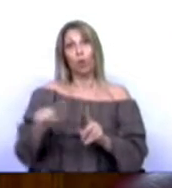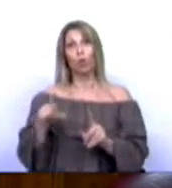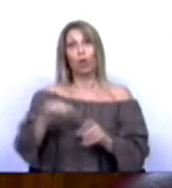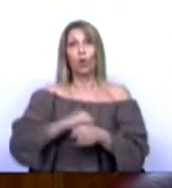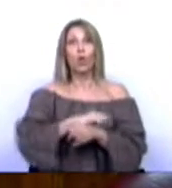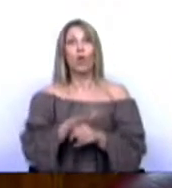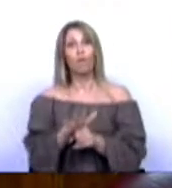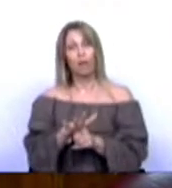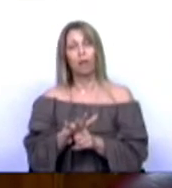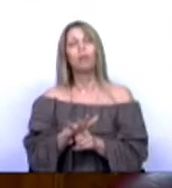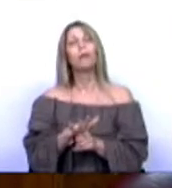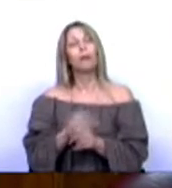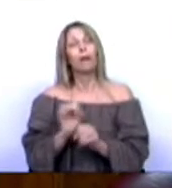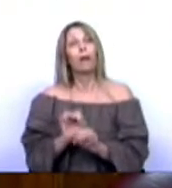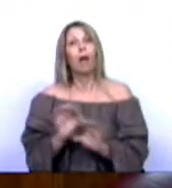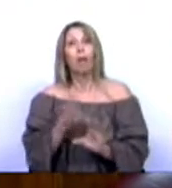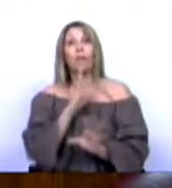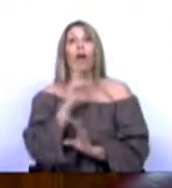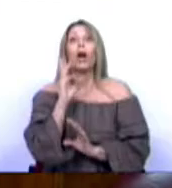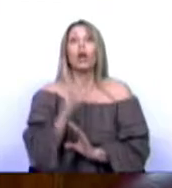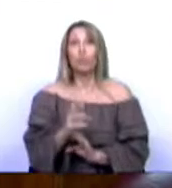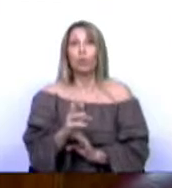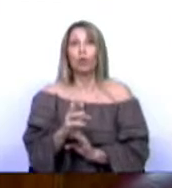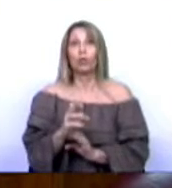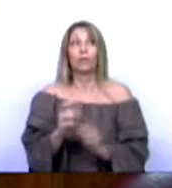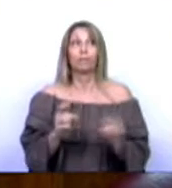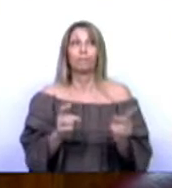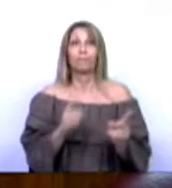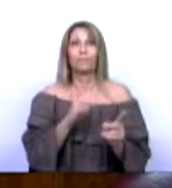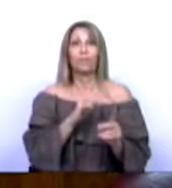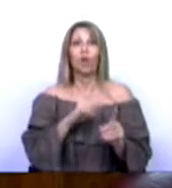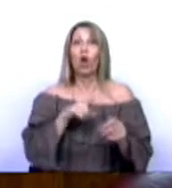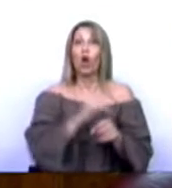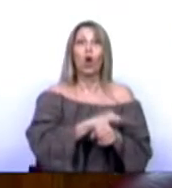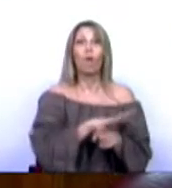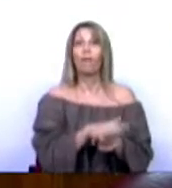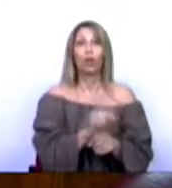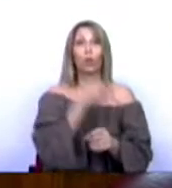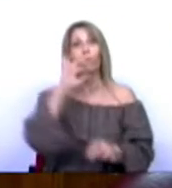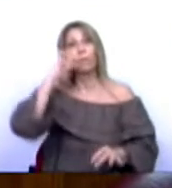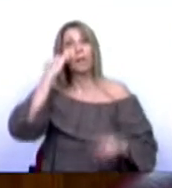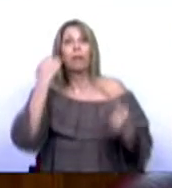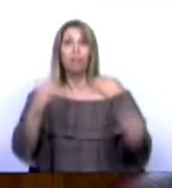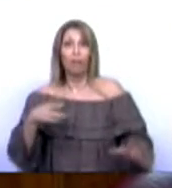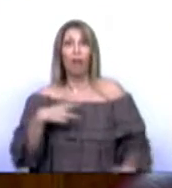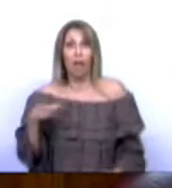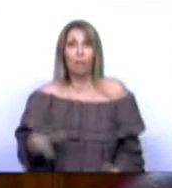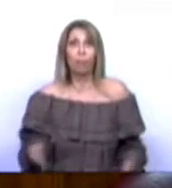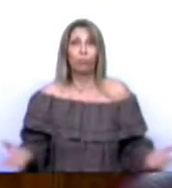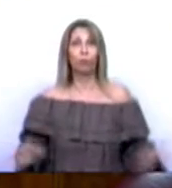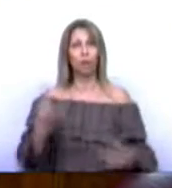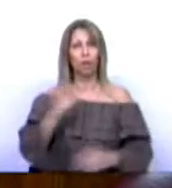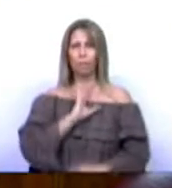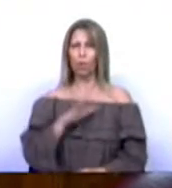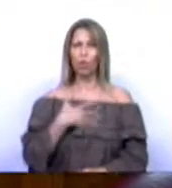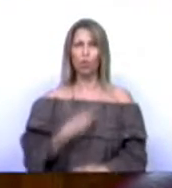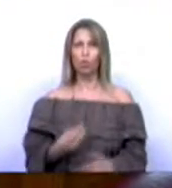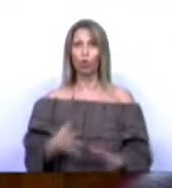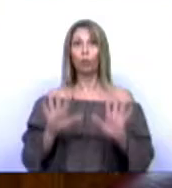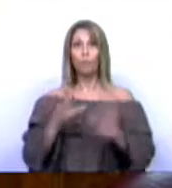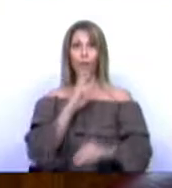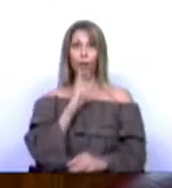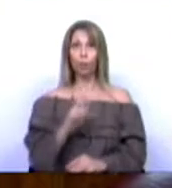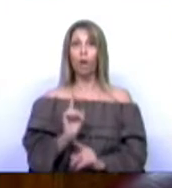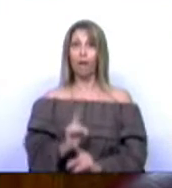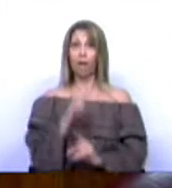a resposta à não-Covid foi afetada em Portugal como foi afetada em todo o mundo. Mas esta resposta só